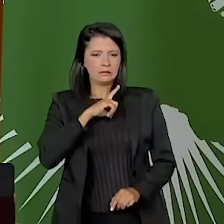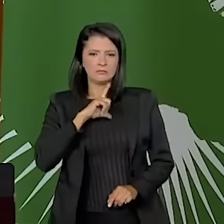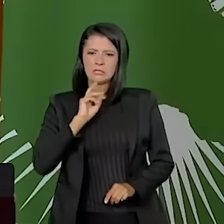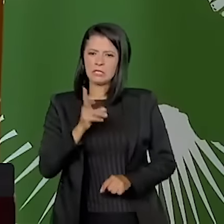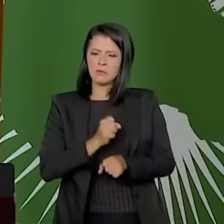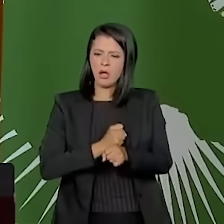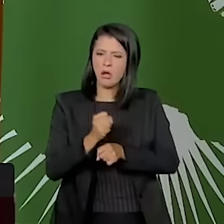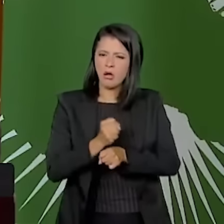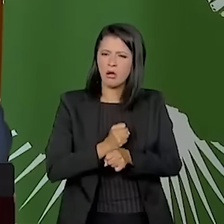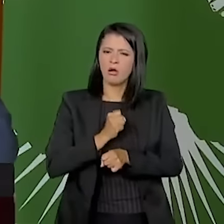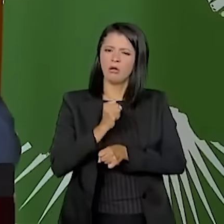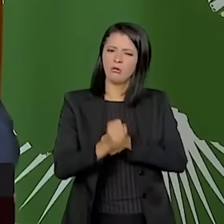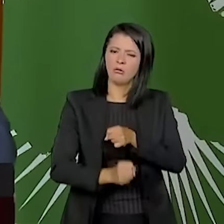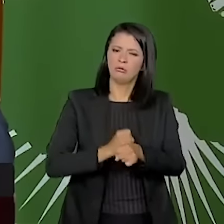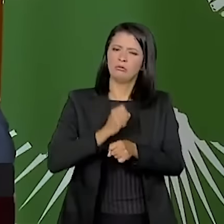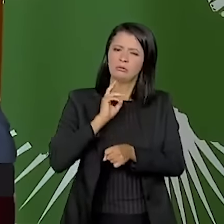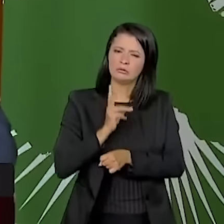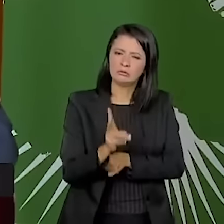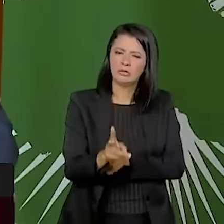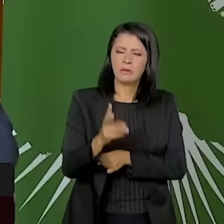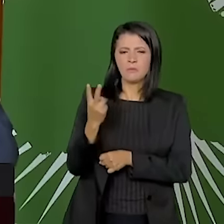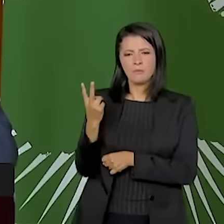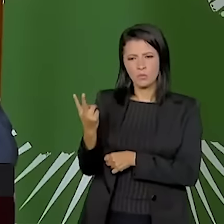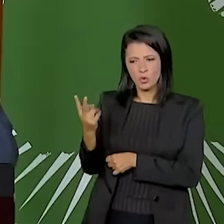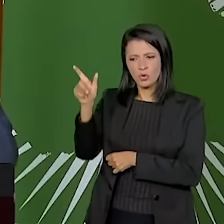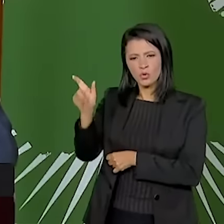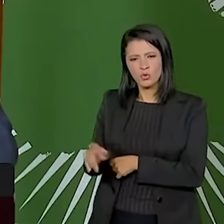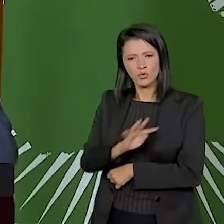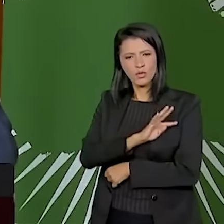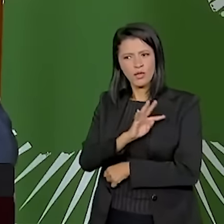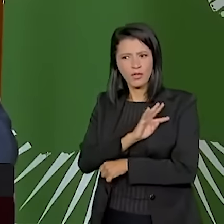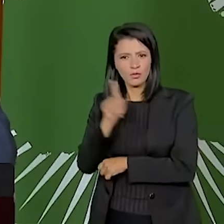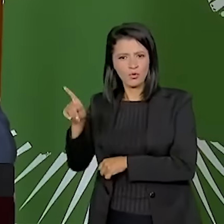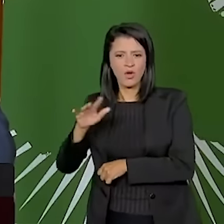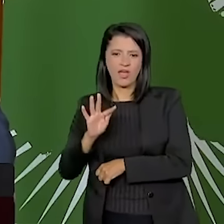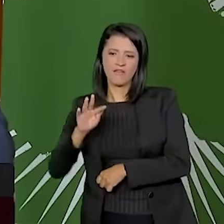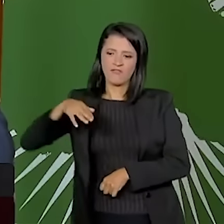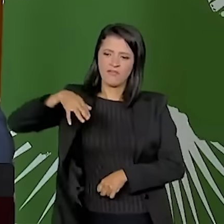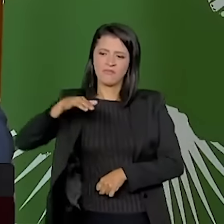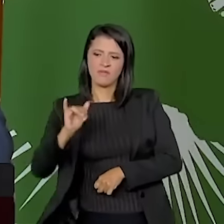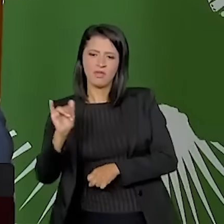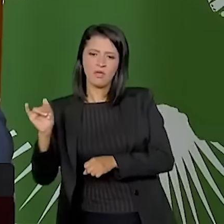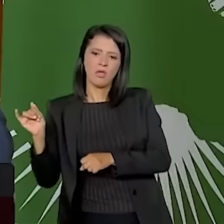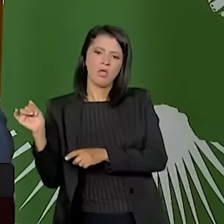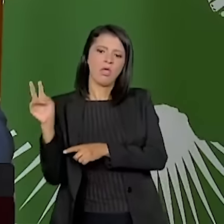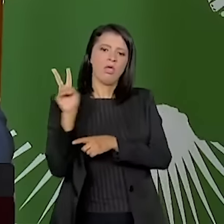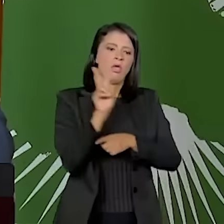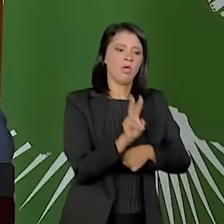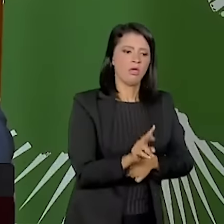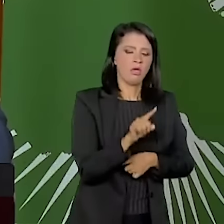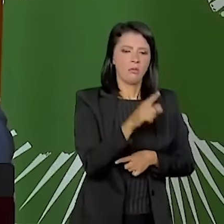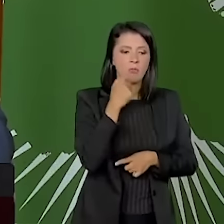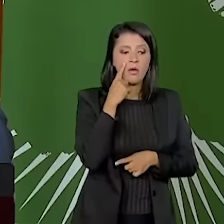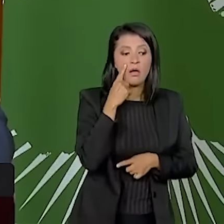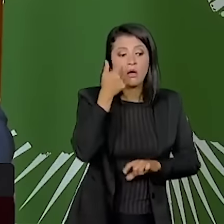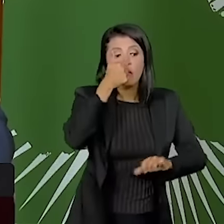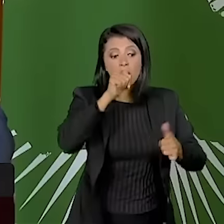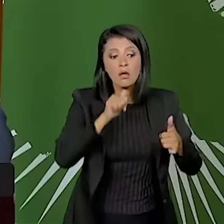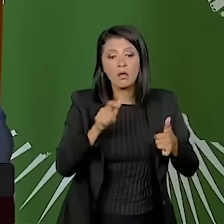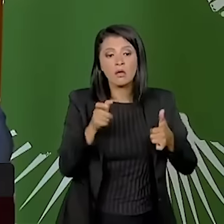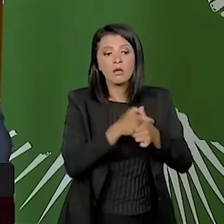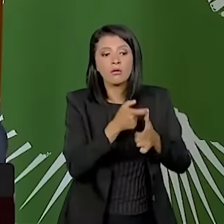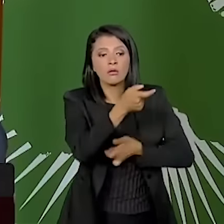ano descia dois técnicos do FMI para fazer vistoria na contabilidade